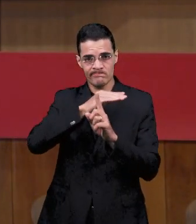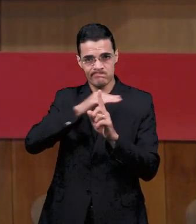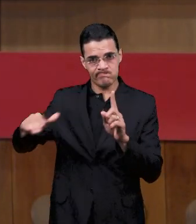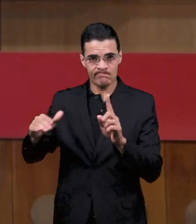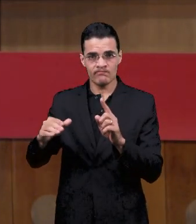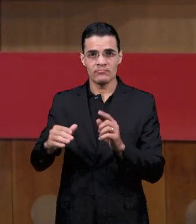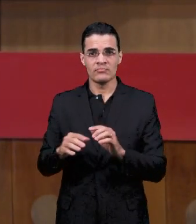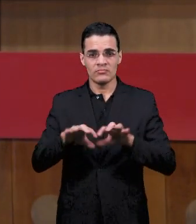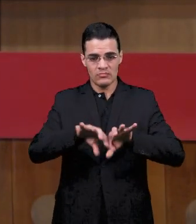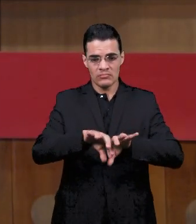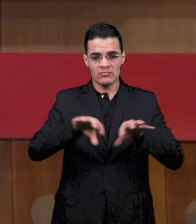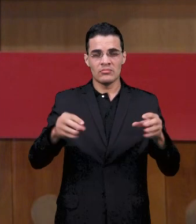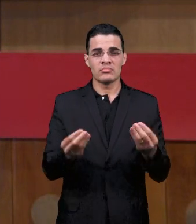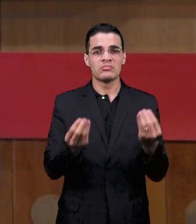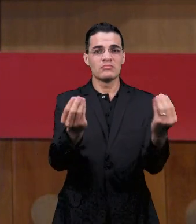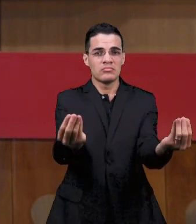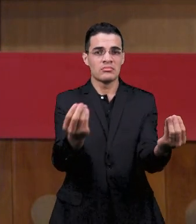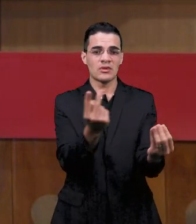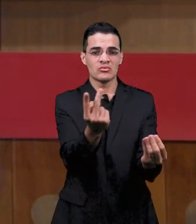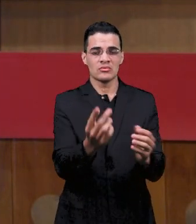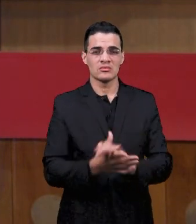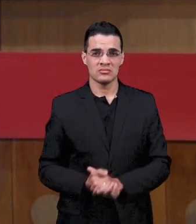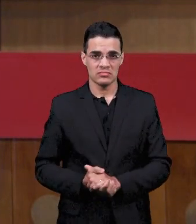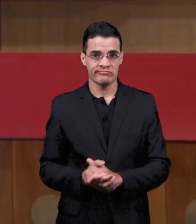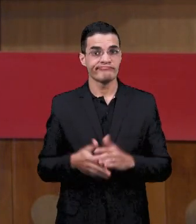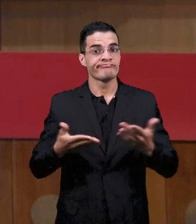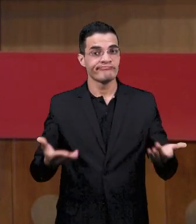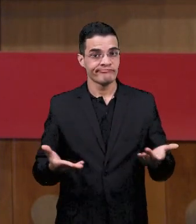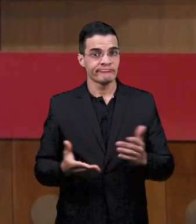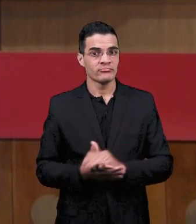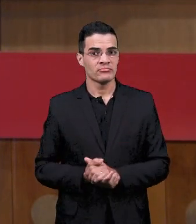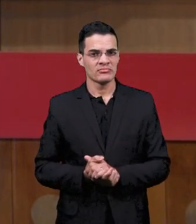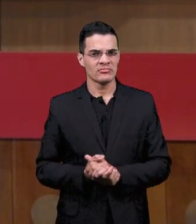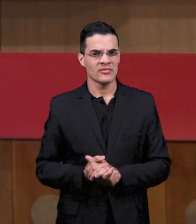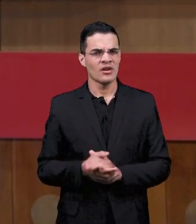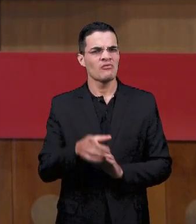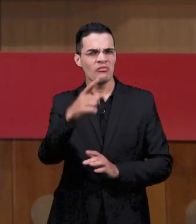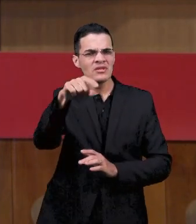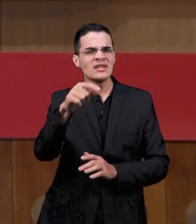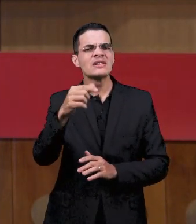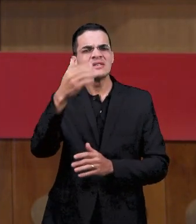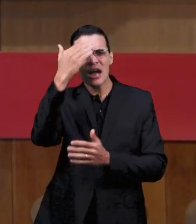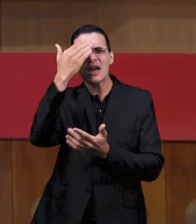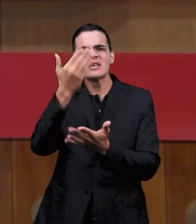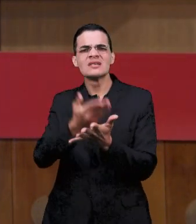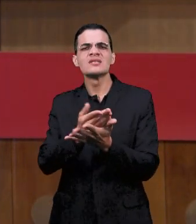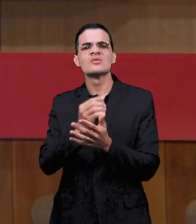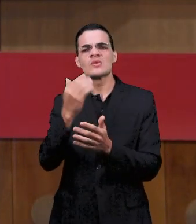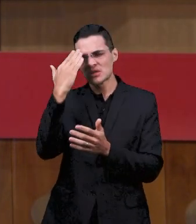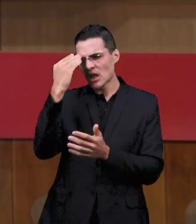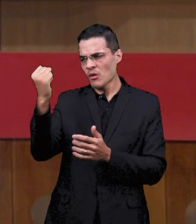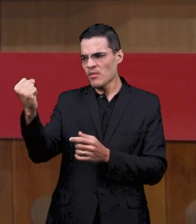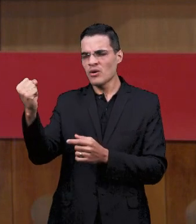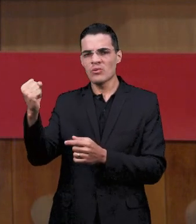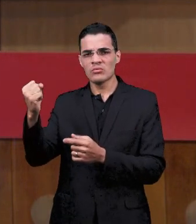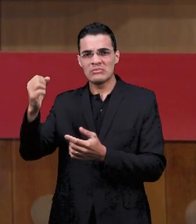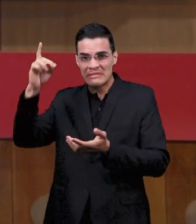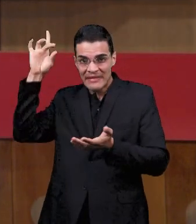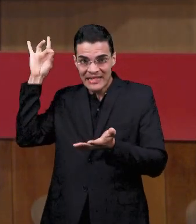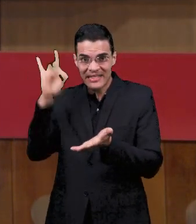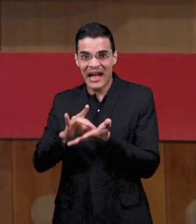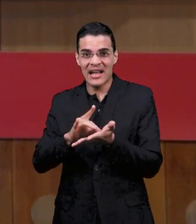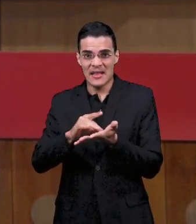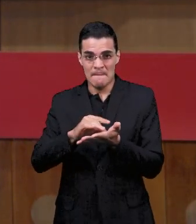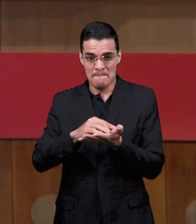Alguma irmã aqui ou lá acredita que Salomão ia dividir a criança? Que ele ia pegar uma espada, pegar